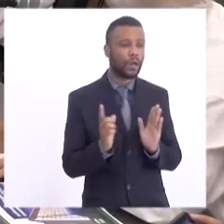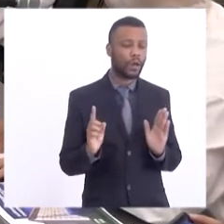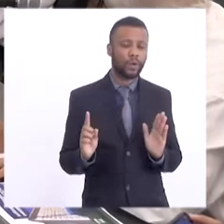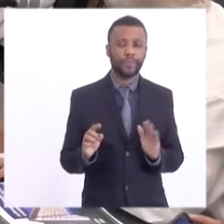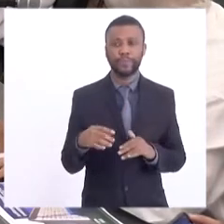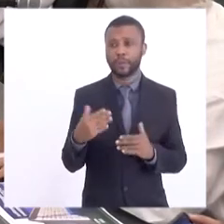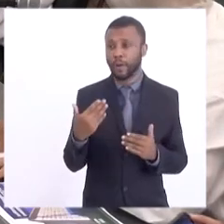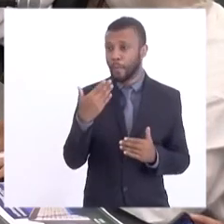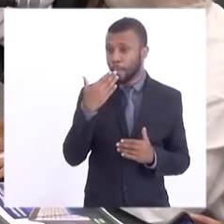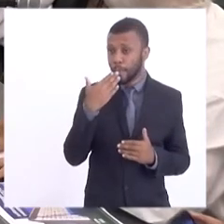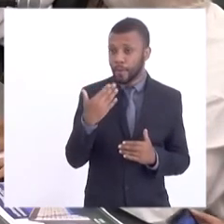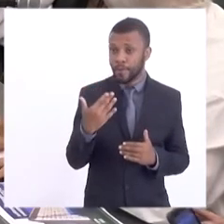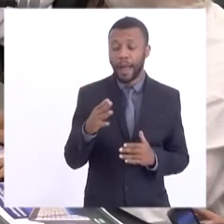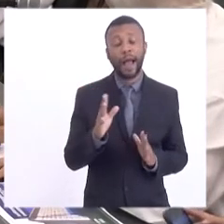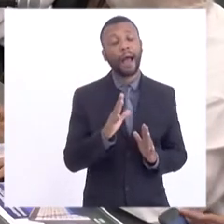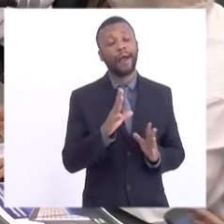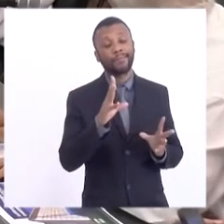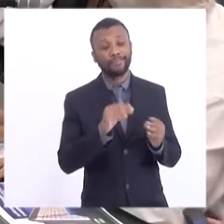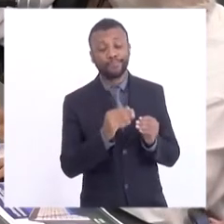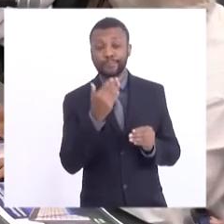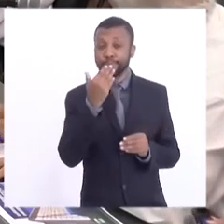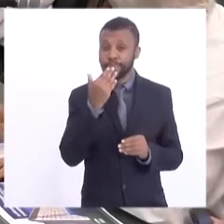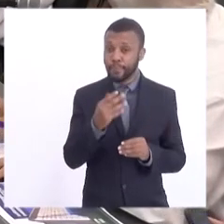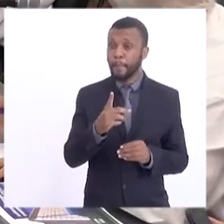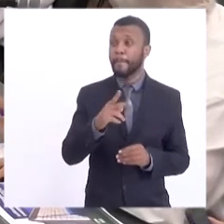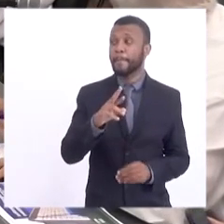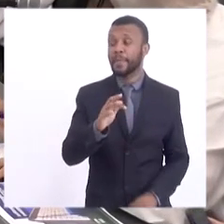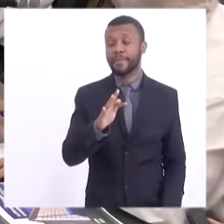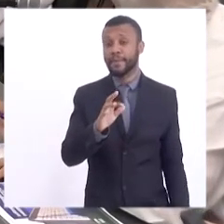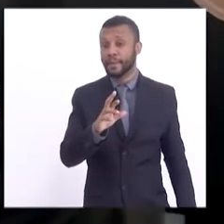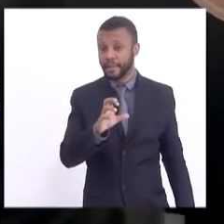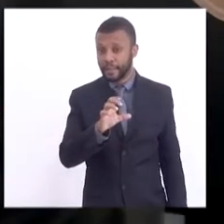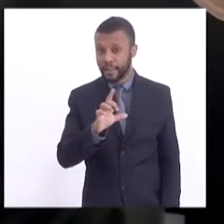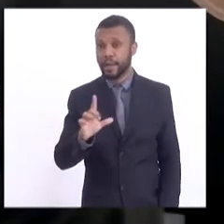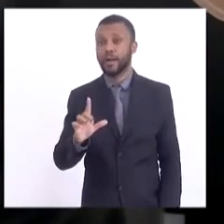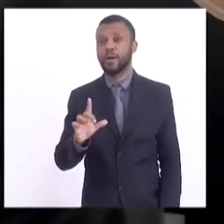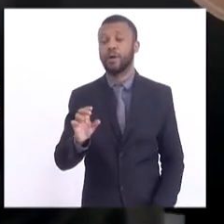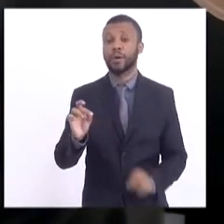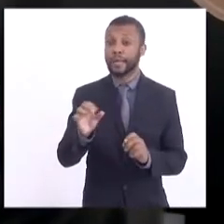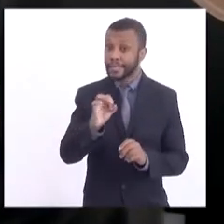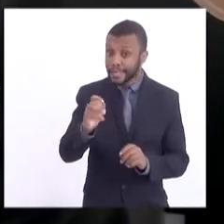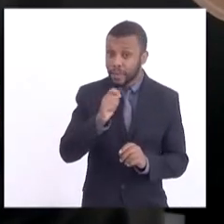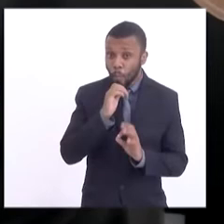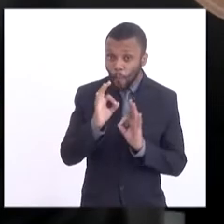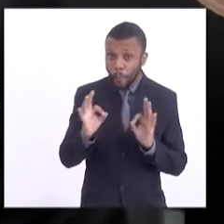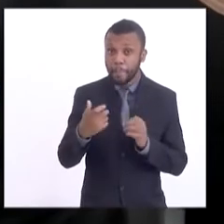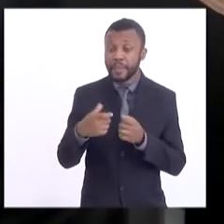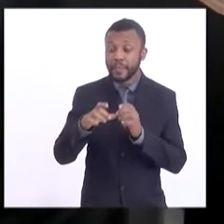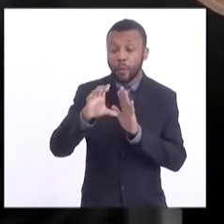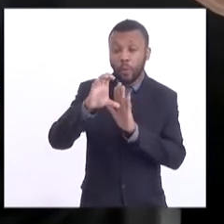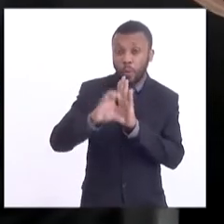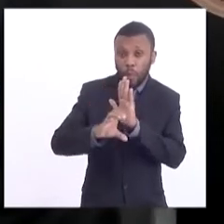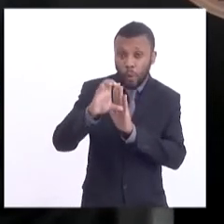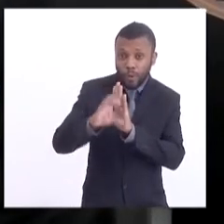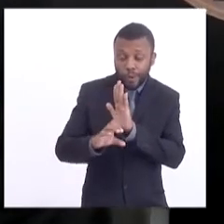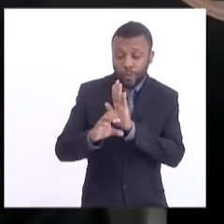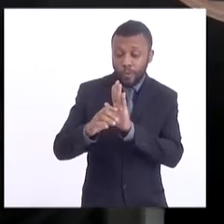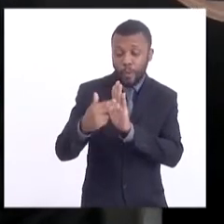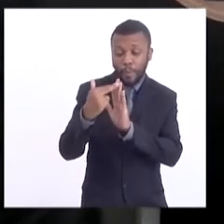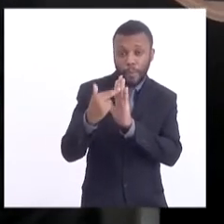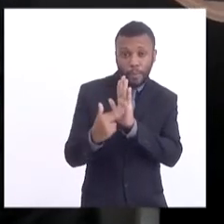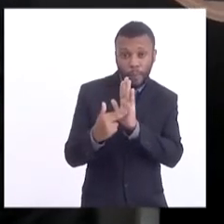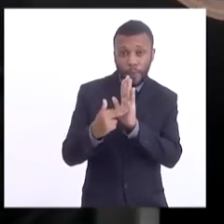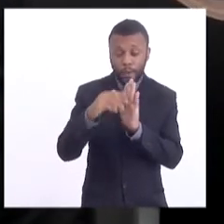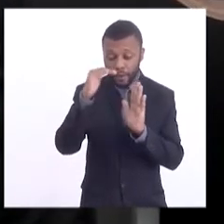preferencialmente São a preferência se não for tem que tem que ter um currículo mínimo para entrar naquela